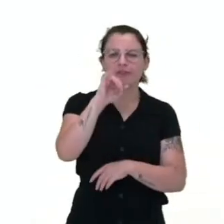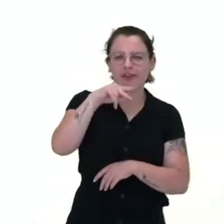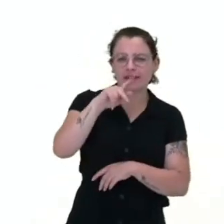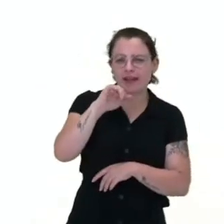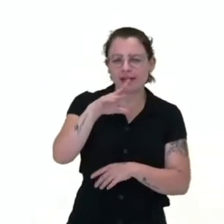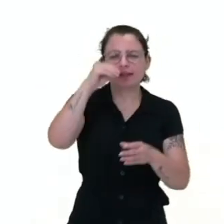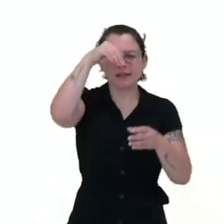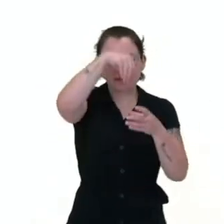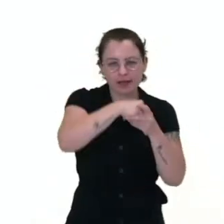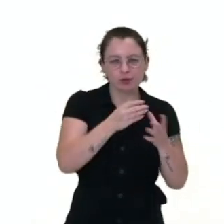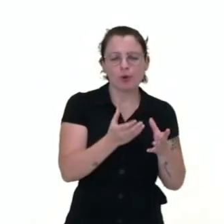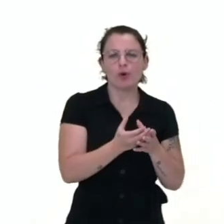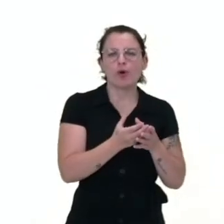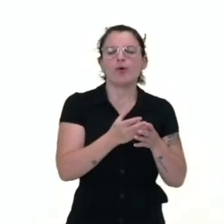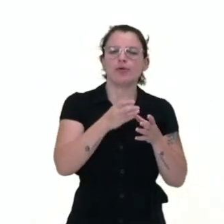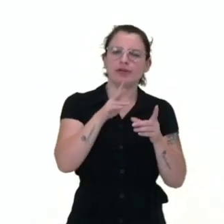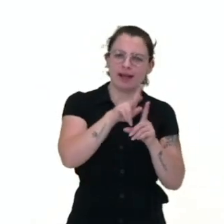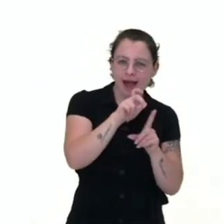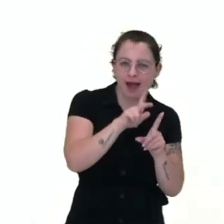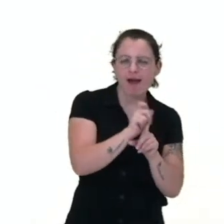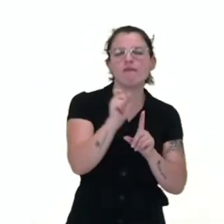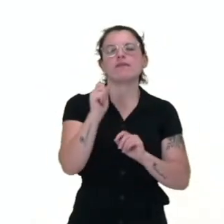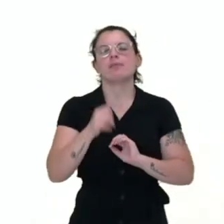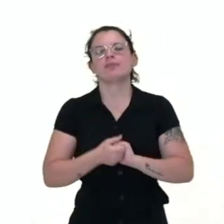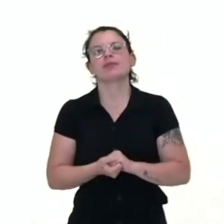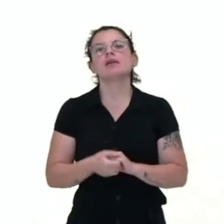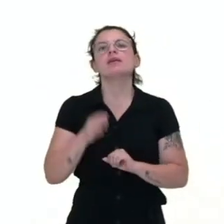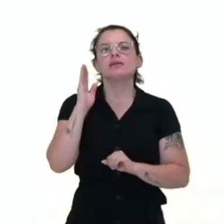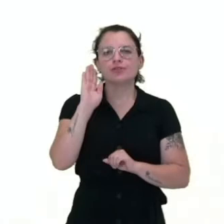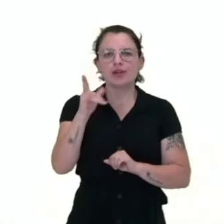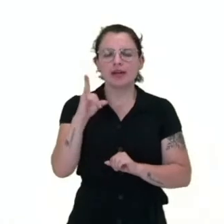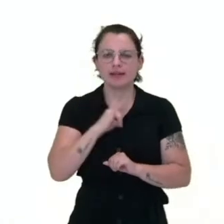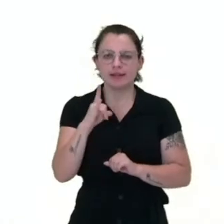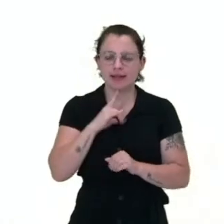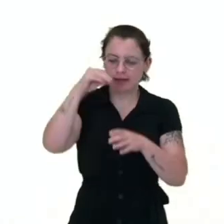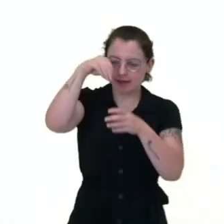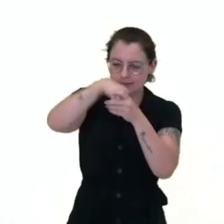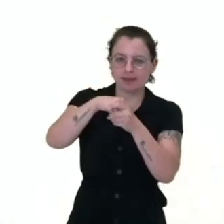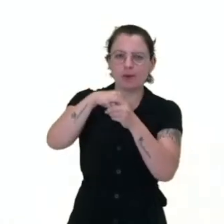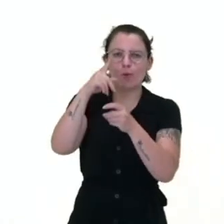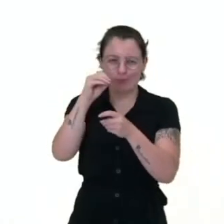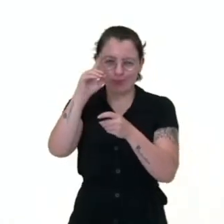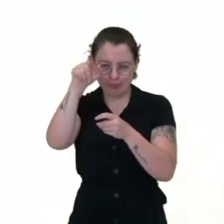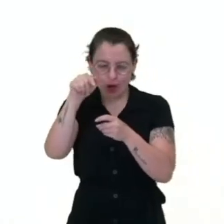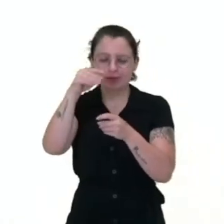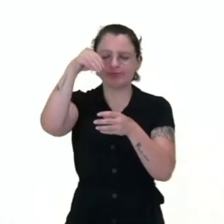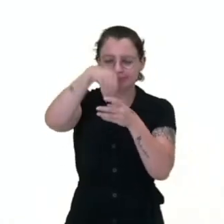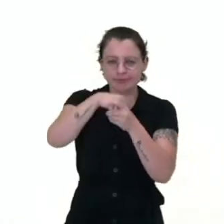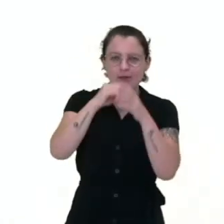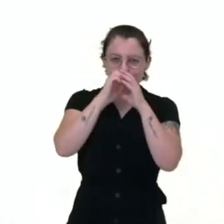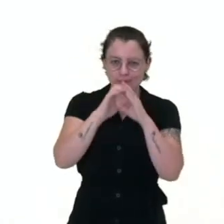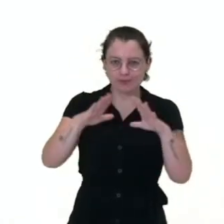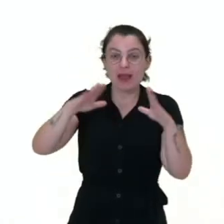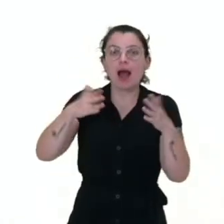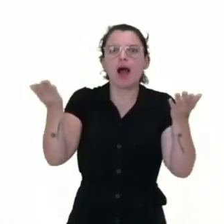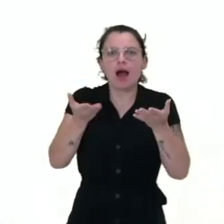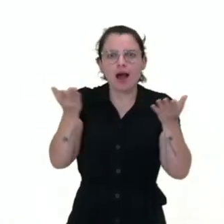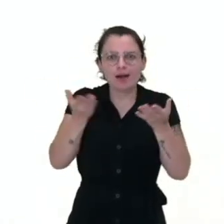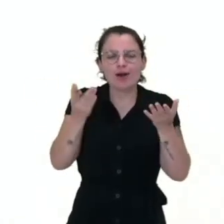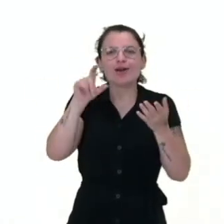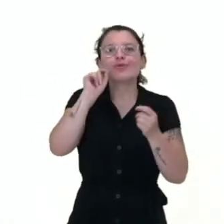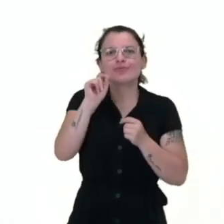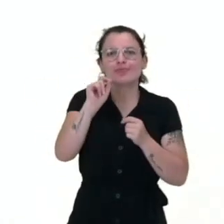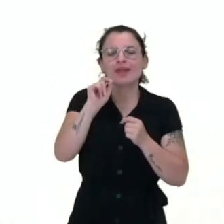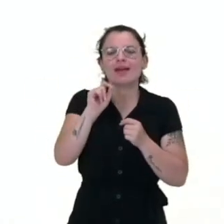da bexiga, a gente tem a última parte, que é envolver a bexiga, colocar essa bexiga na boca da garrafa